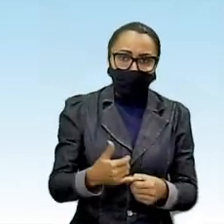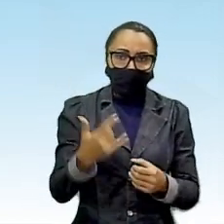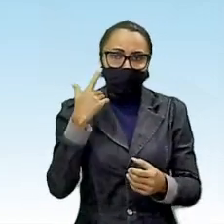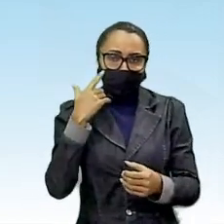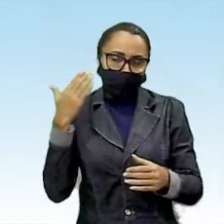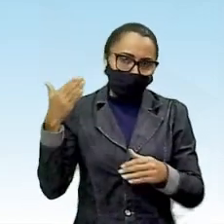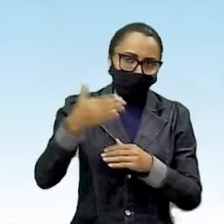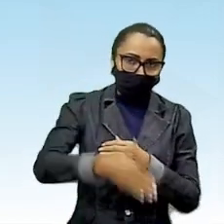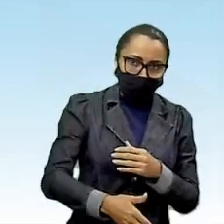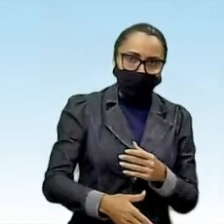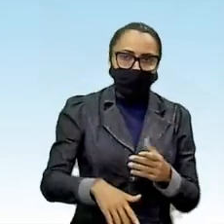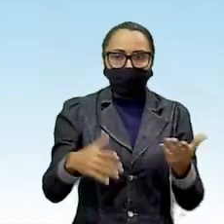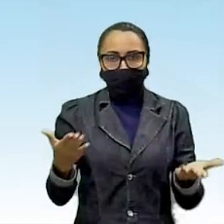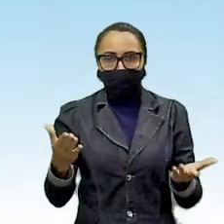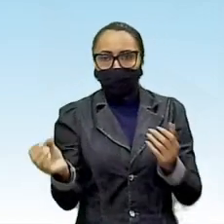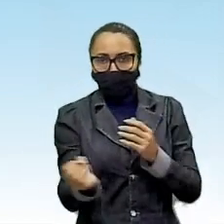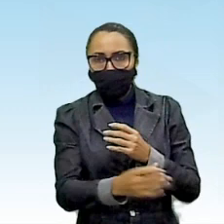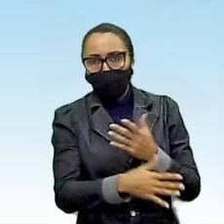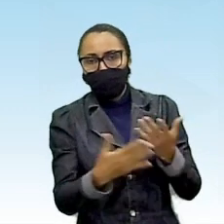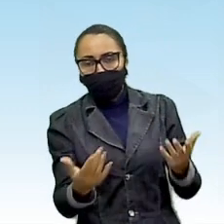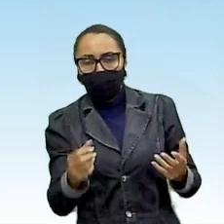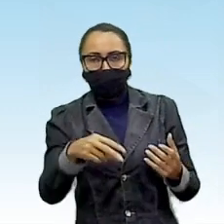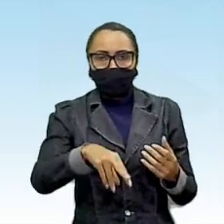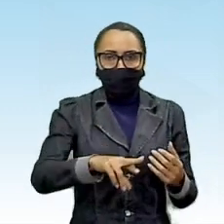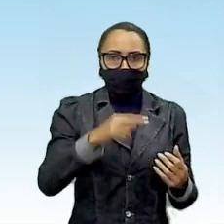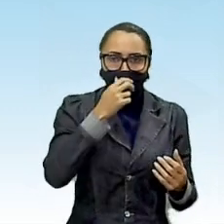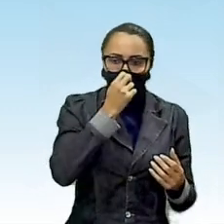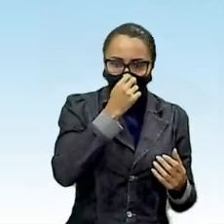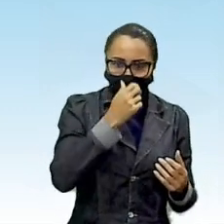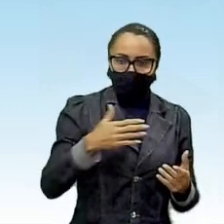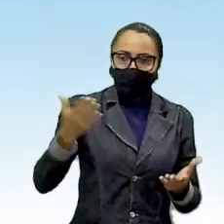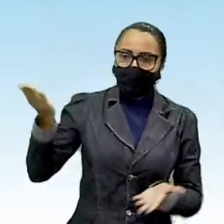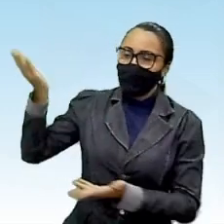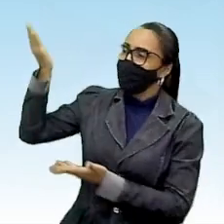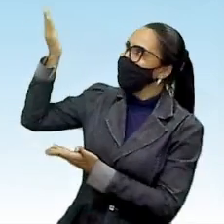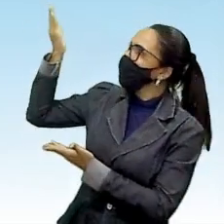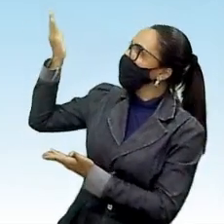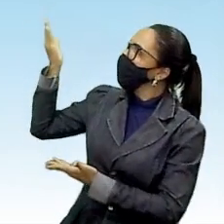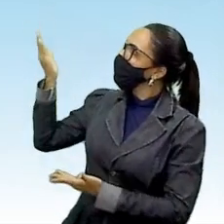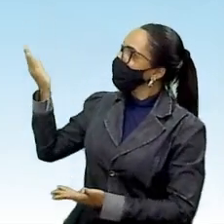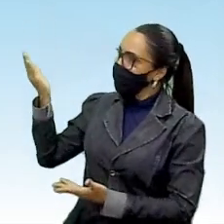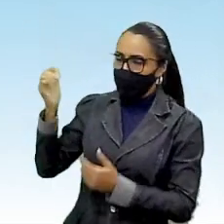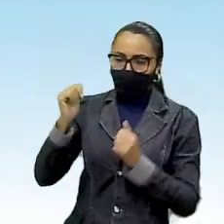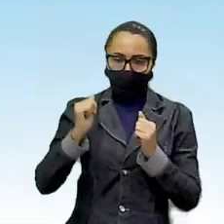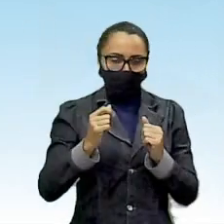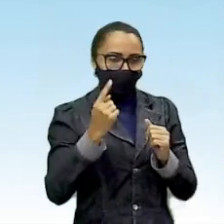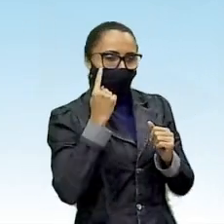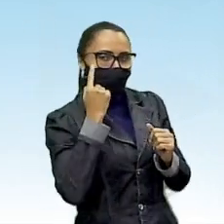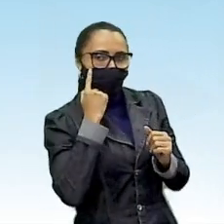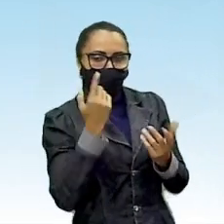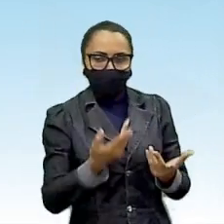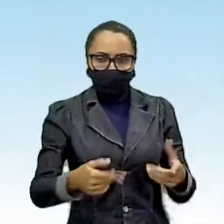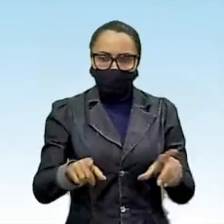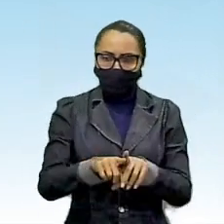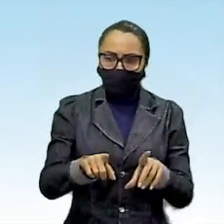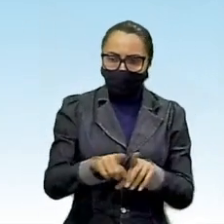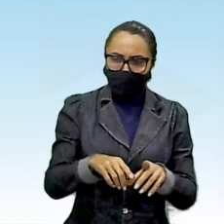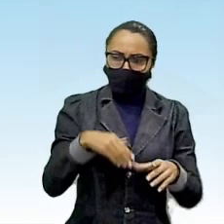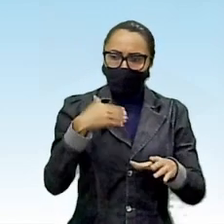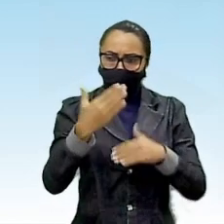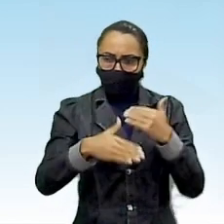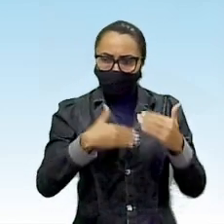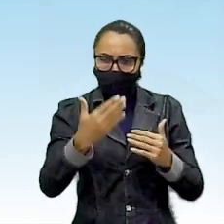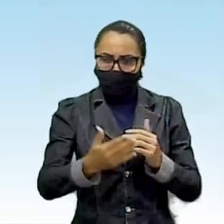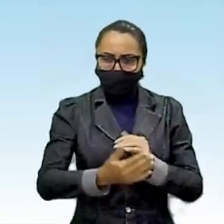nova NR. E aqui, né, as demais NRs que vocês podem também observar que foram atualizadas.